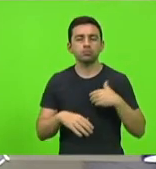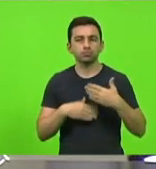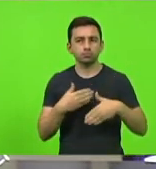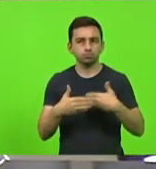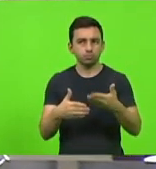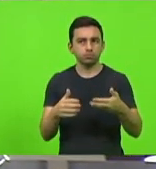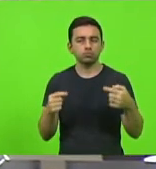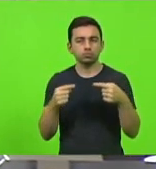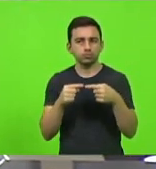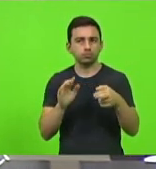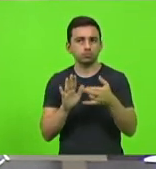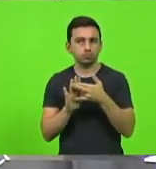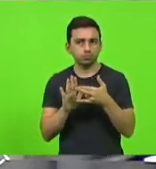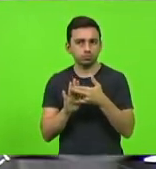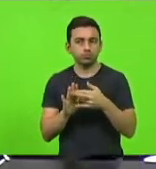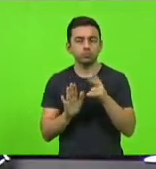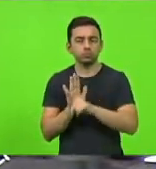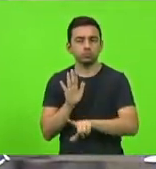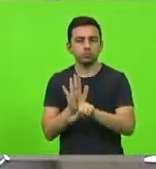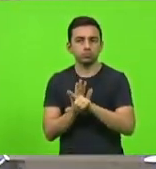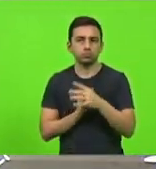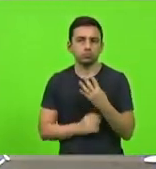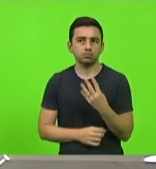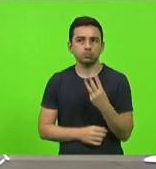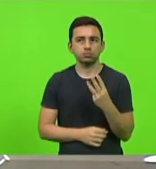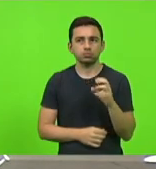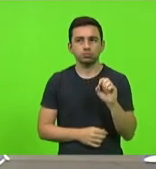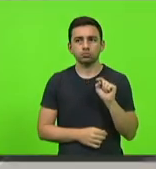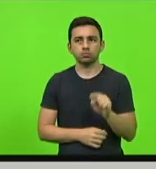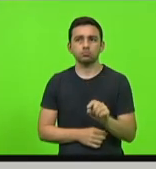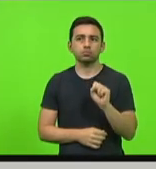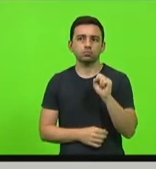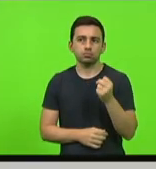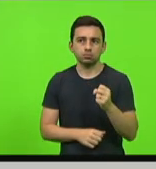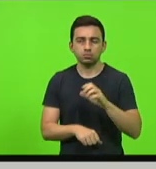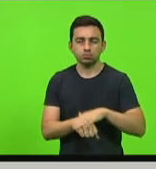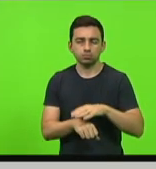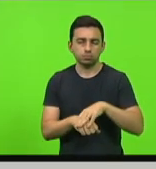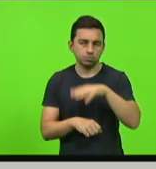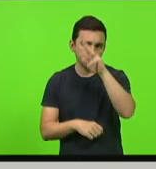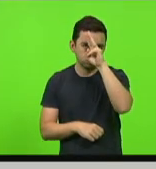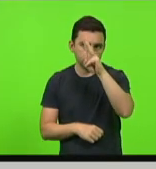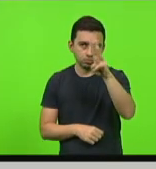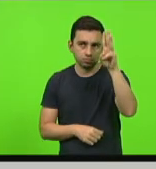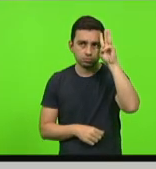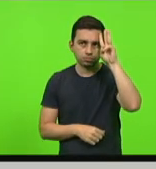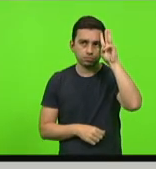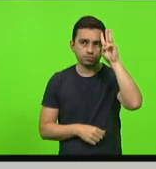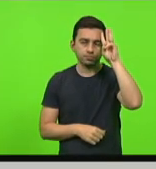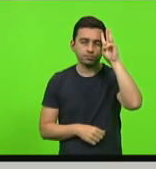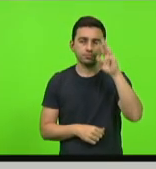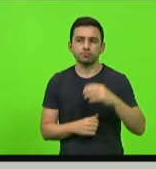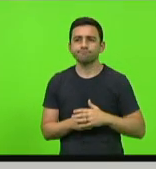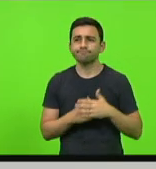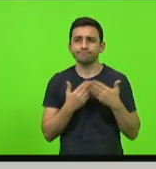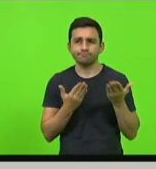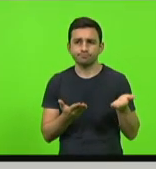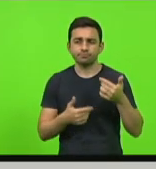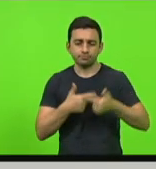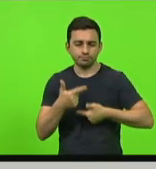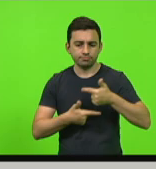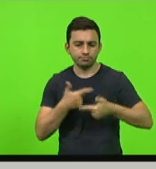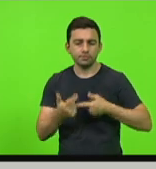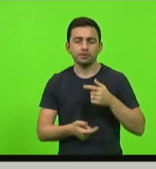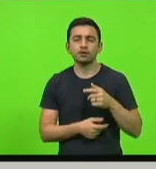regimento interno. Projeto de Lei 430.8, autor deputado Volney Weber, declara o serviço de táxi